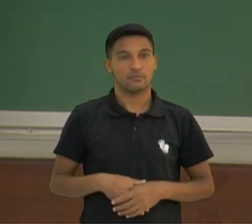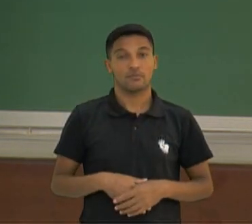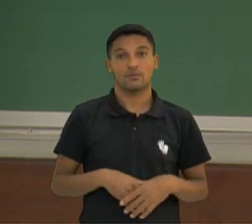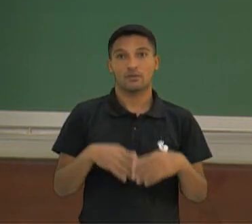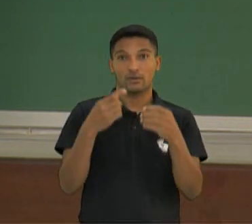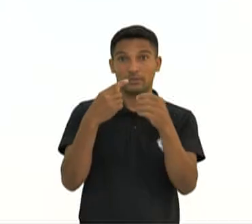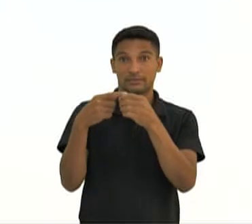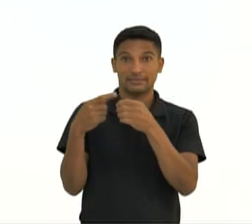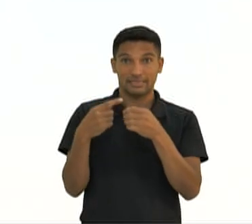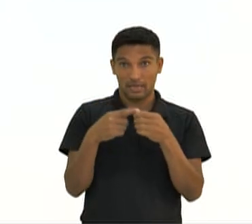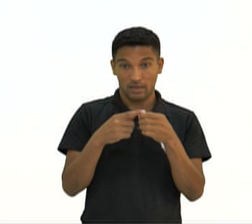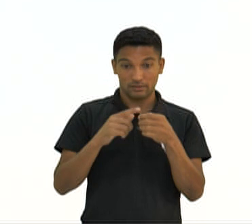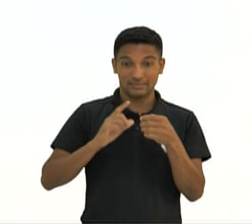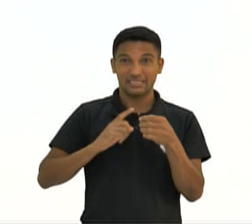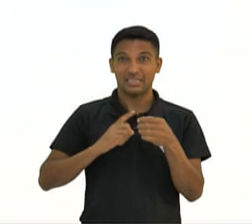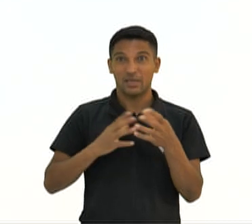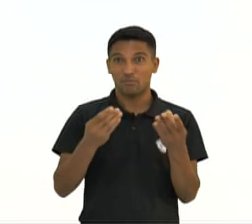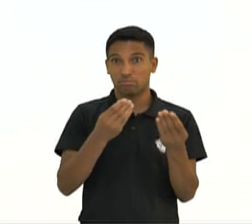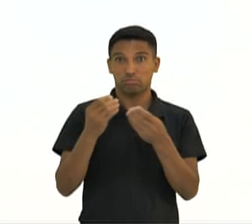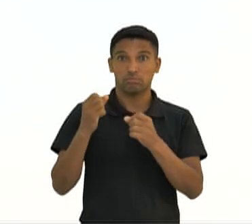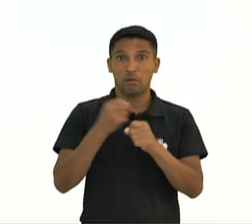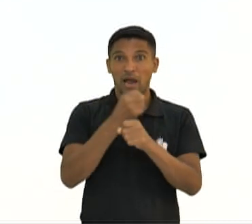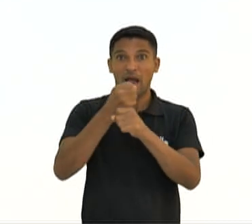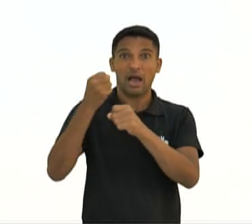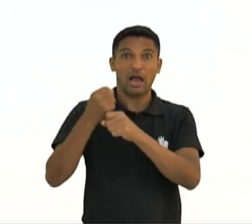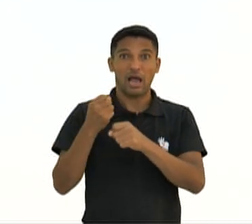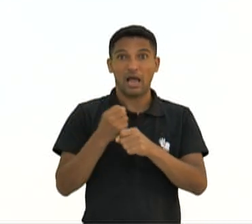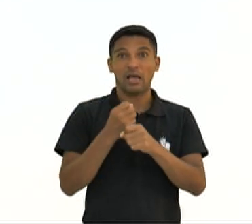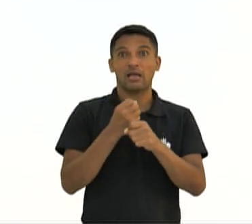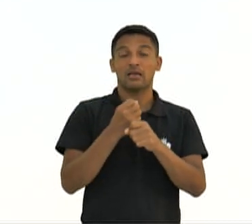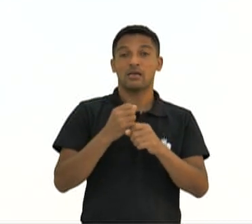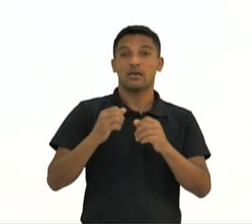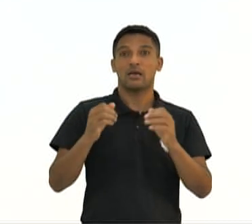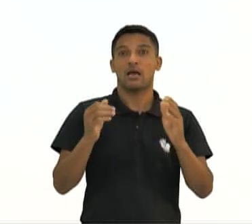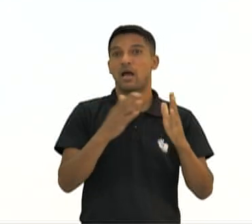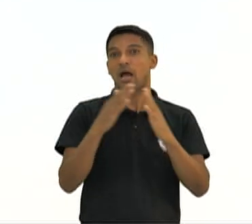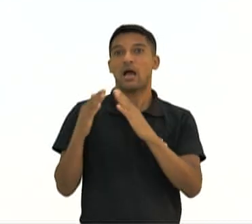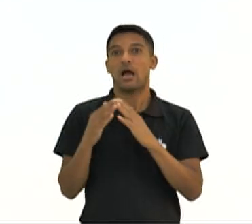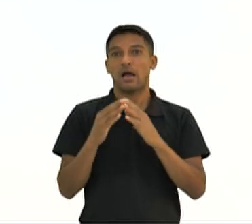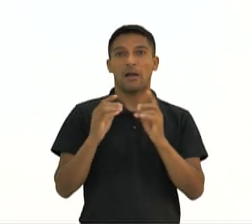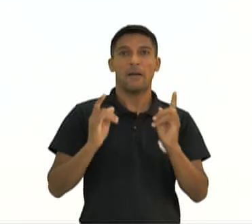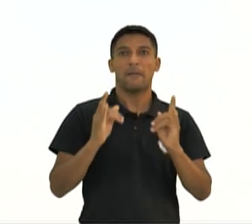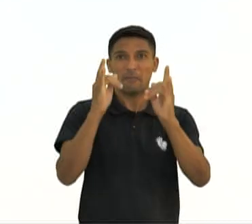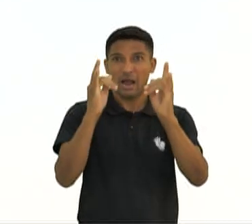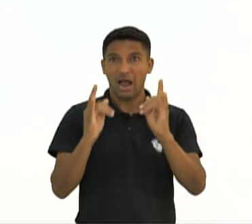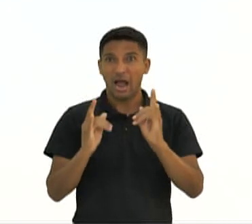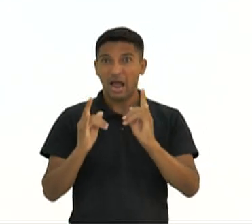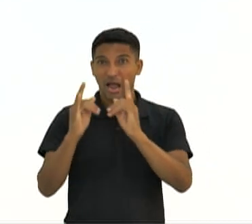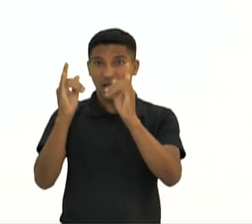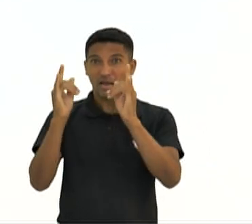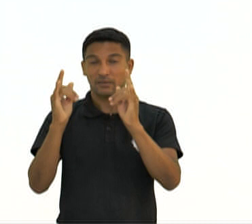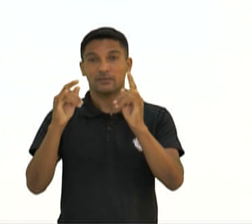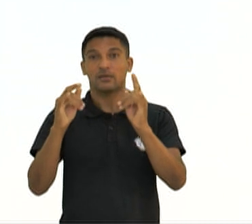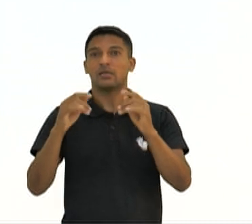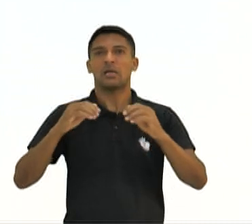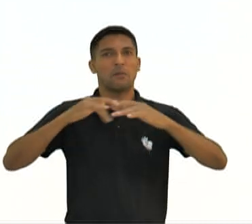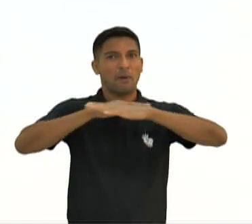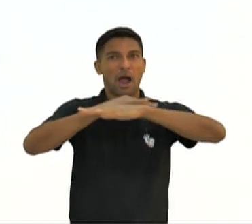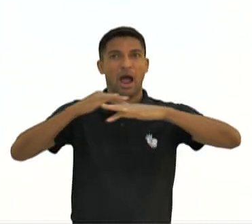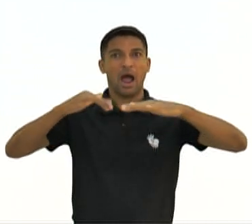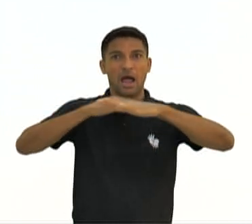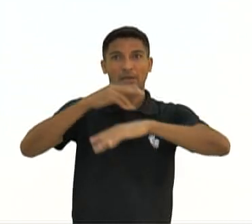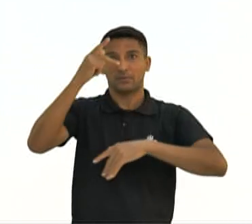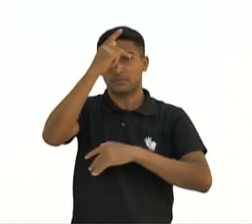encontra a área urbana mais populosa do mundo. Seria em Pequim, na China. Letra B, Tóquio, no